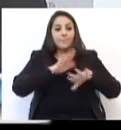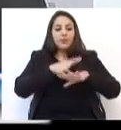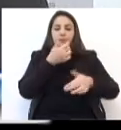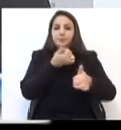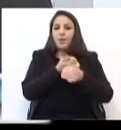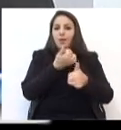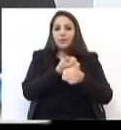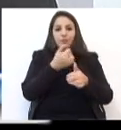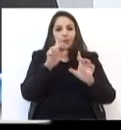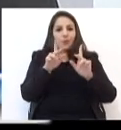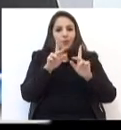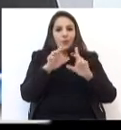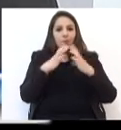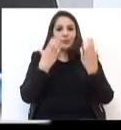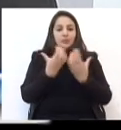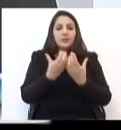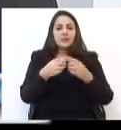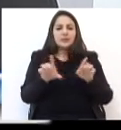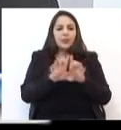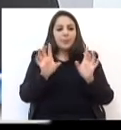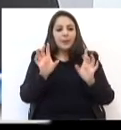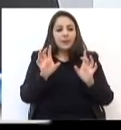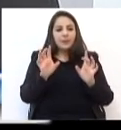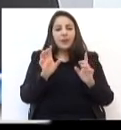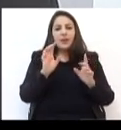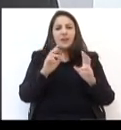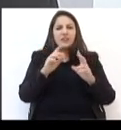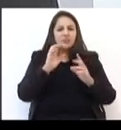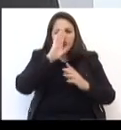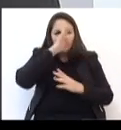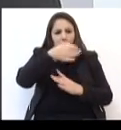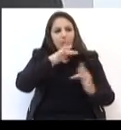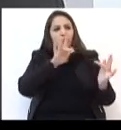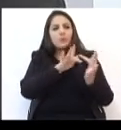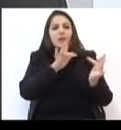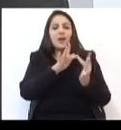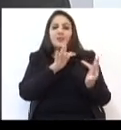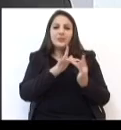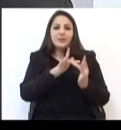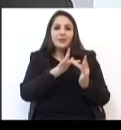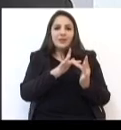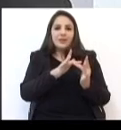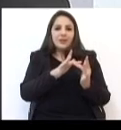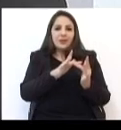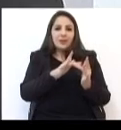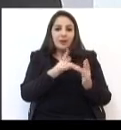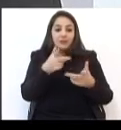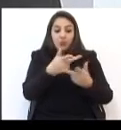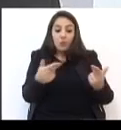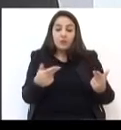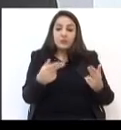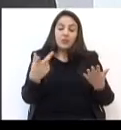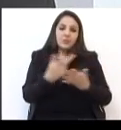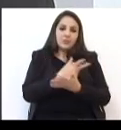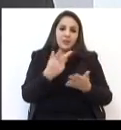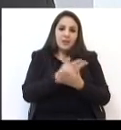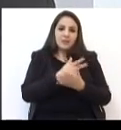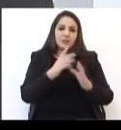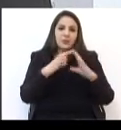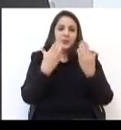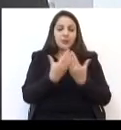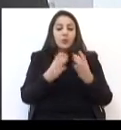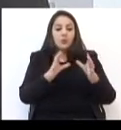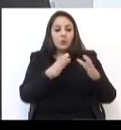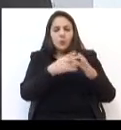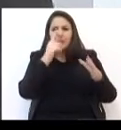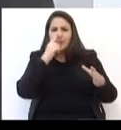mais próximo da comunidade e que incide diretamente nas questões cruciais da comunidade. E esse grupo de mães especiais, com